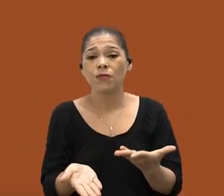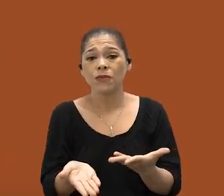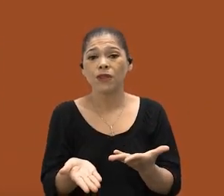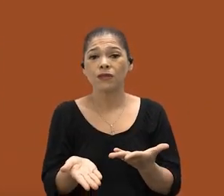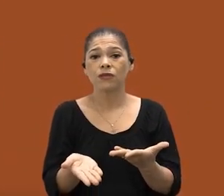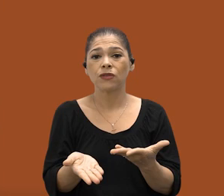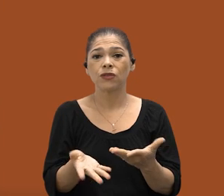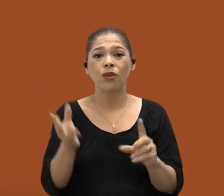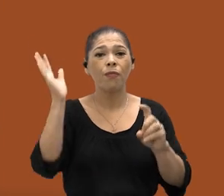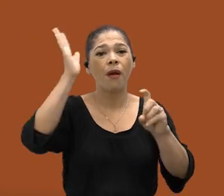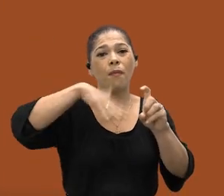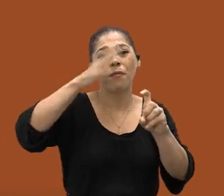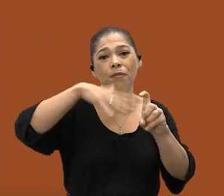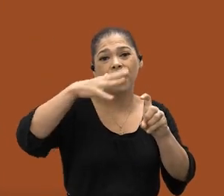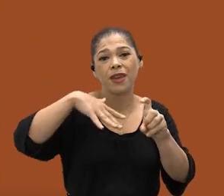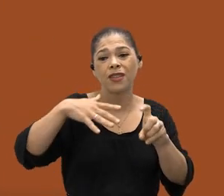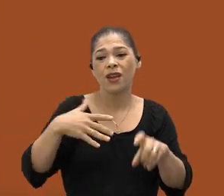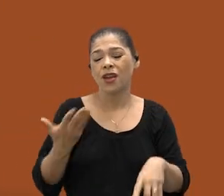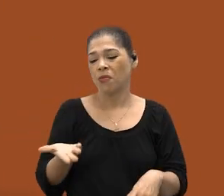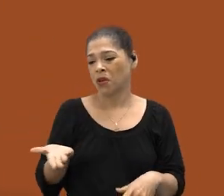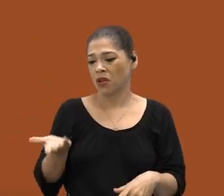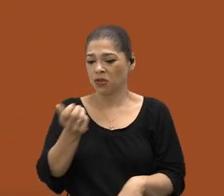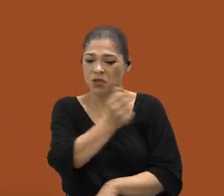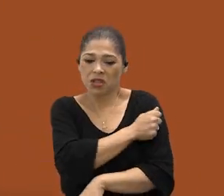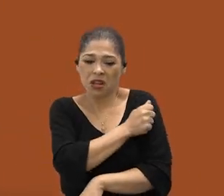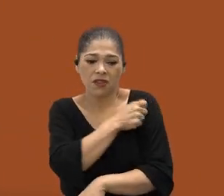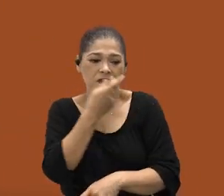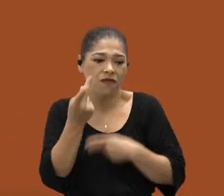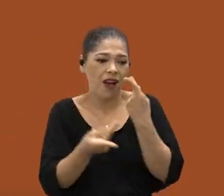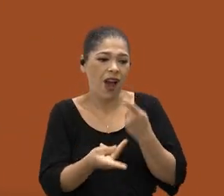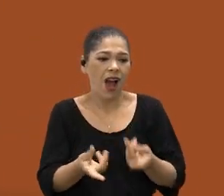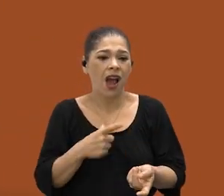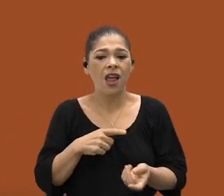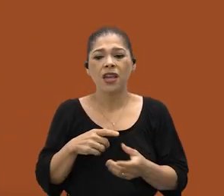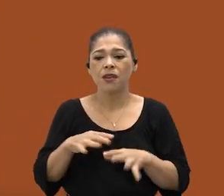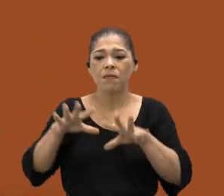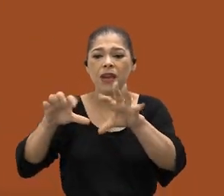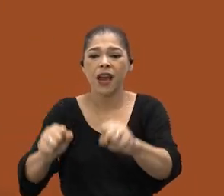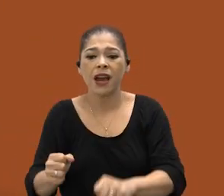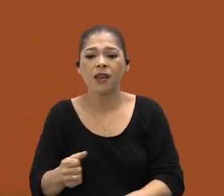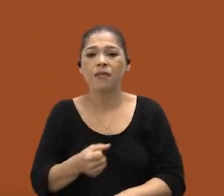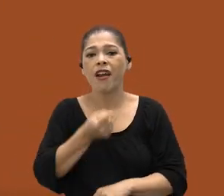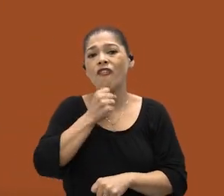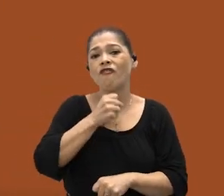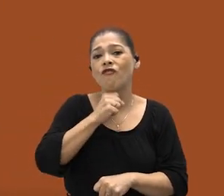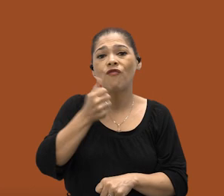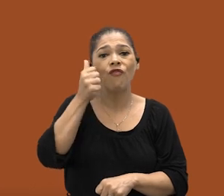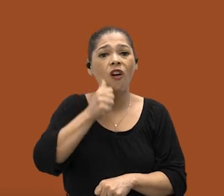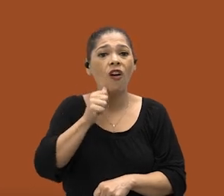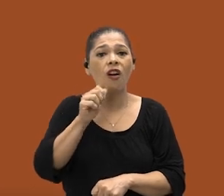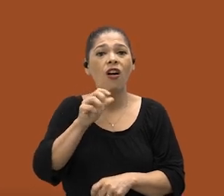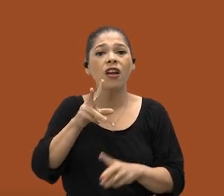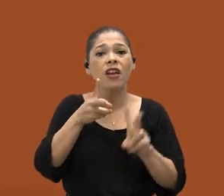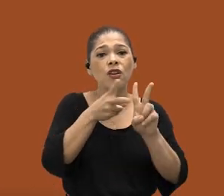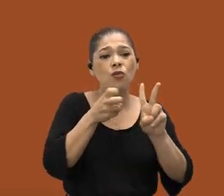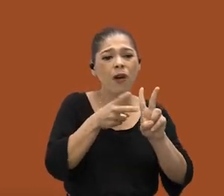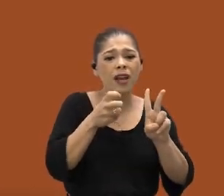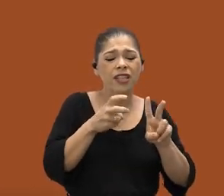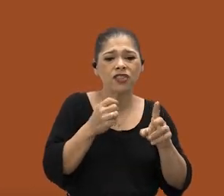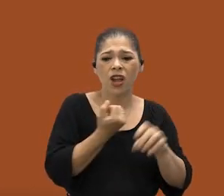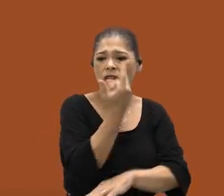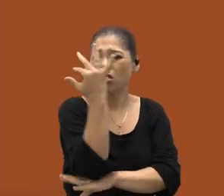entrar no terreno do mito que os meus alunos Ah porque disseram que pegaram minha avó que era uma índia do mato sabe